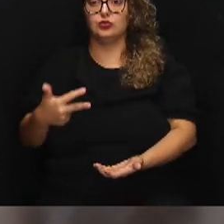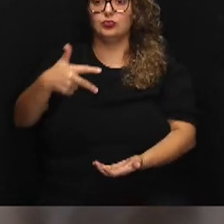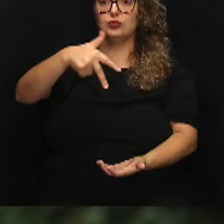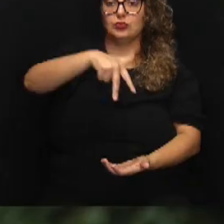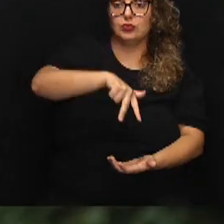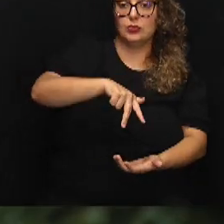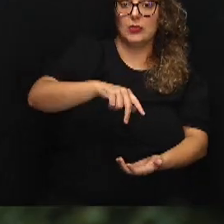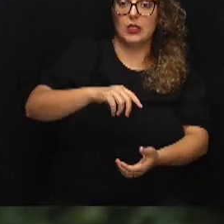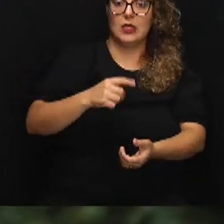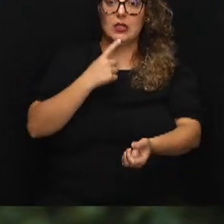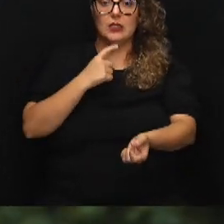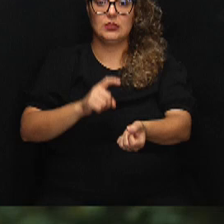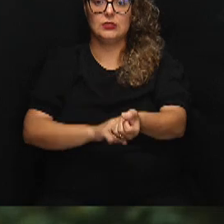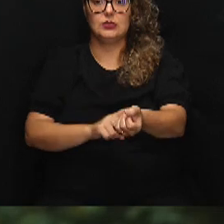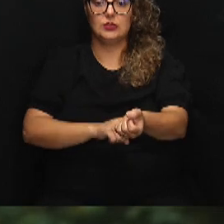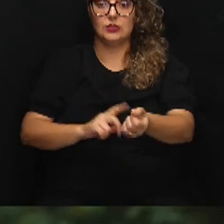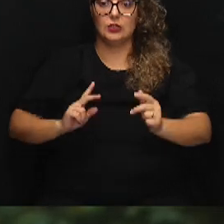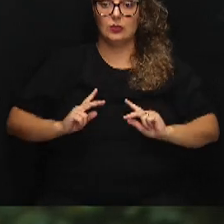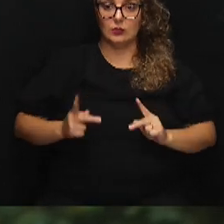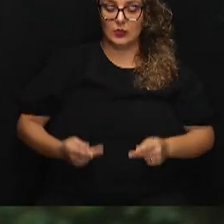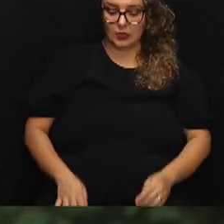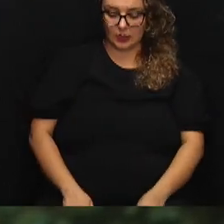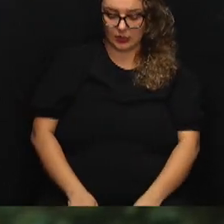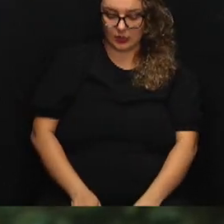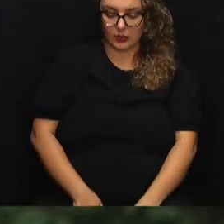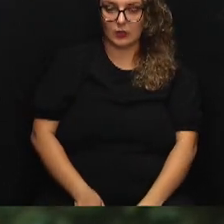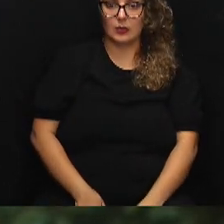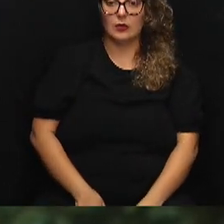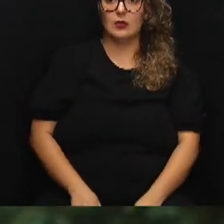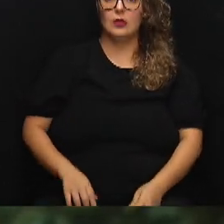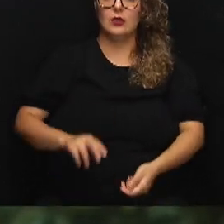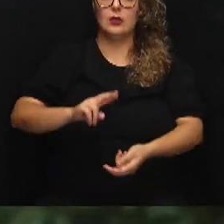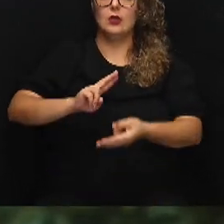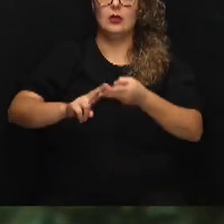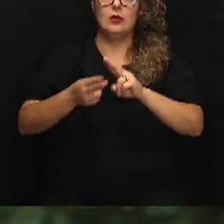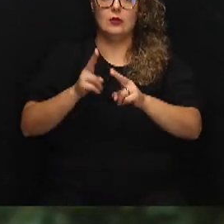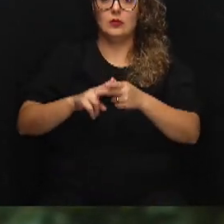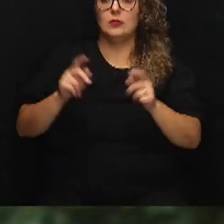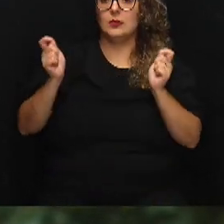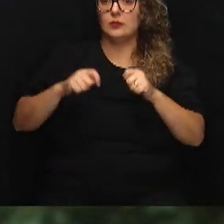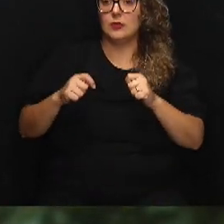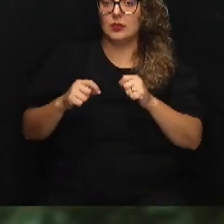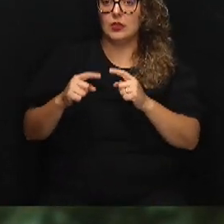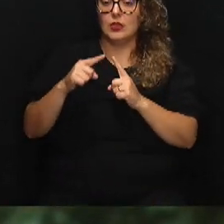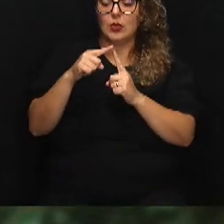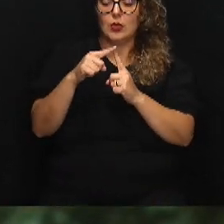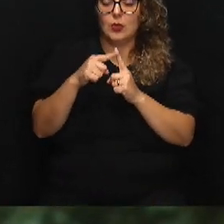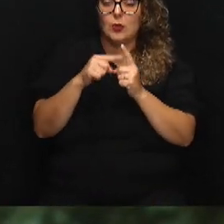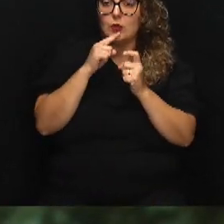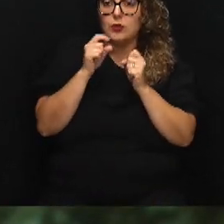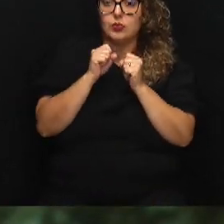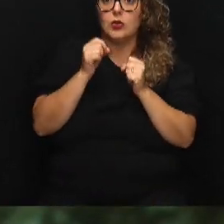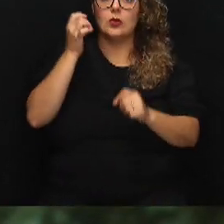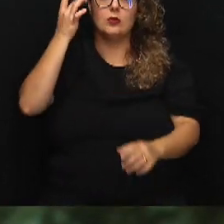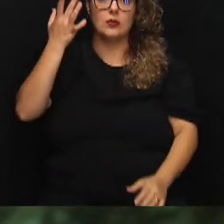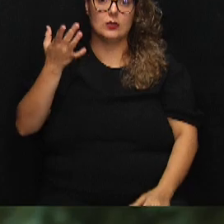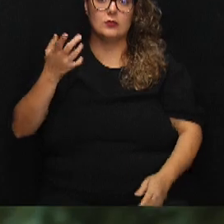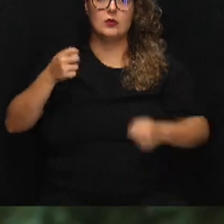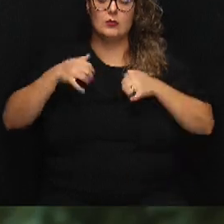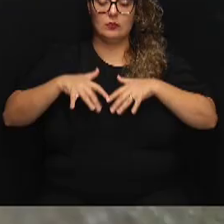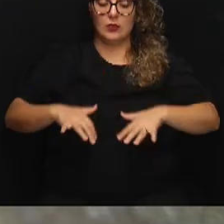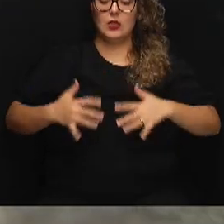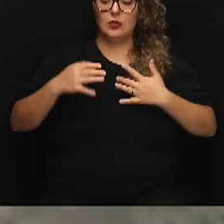sanguíneas humanas mantivessem sua flexibilidade e eficiência em baixas temperaturas, facilitando a distribuição